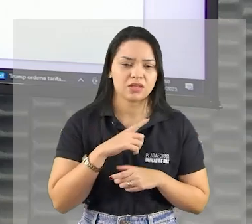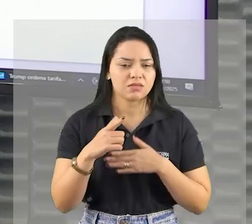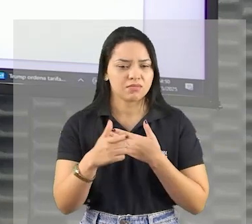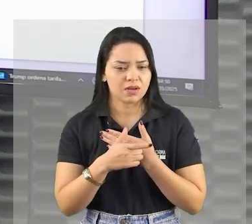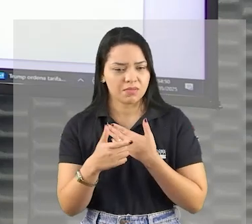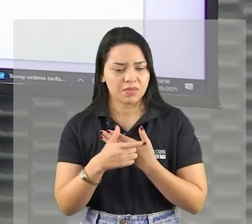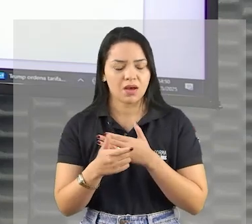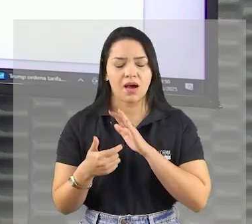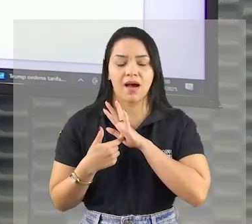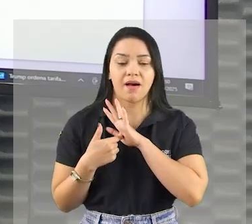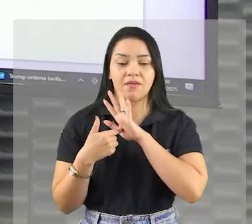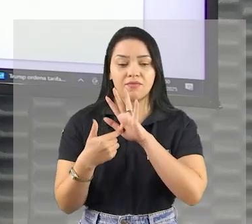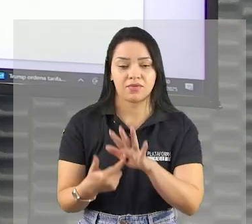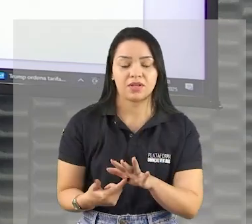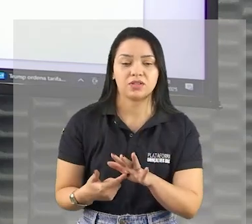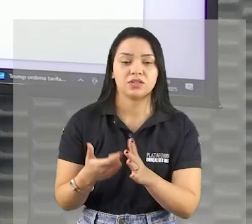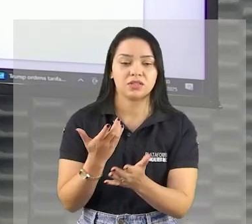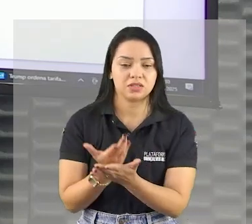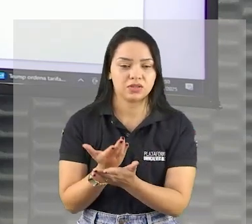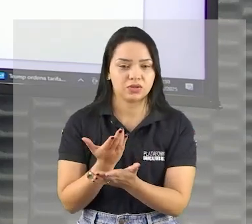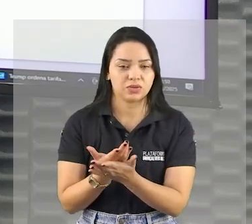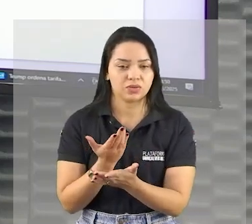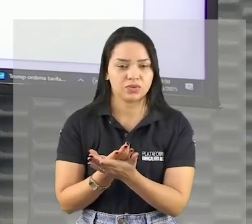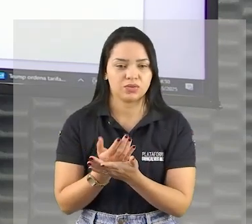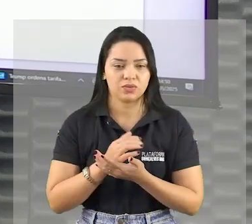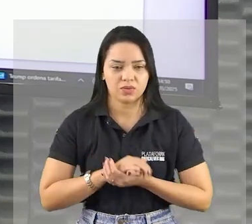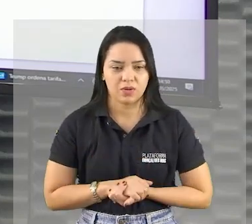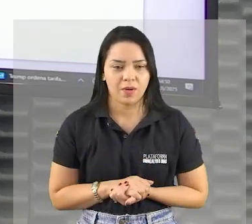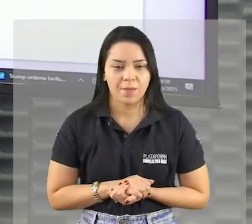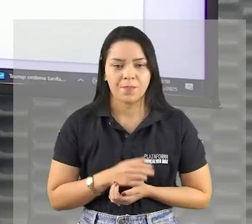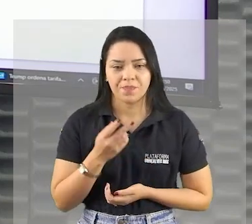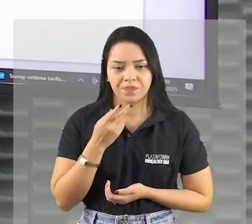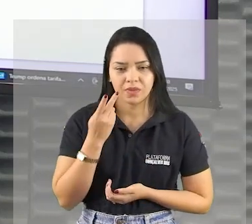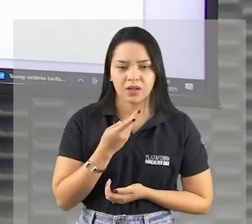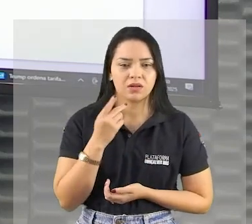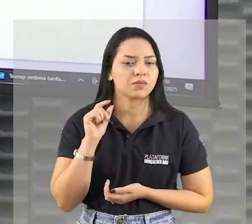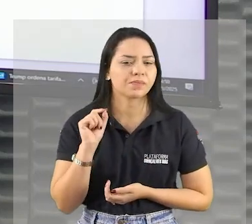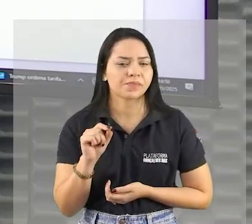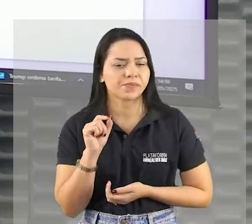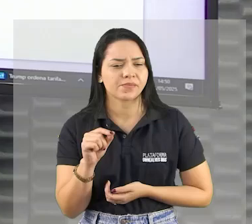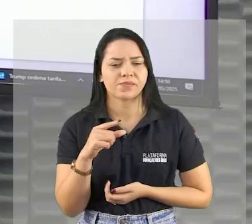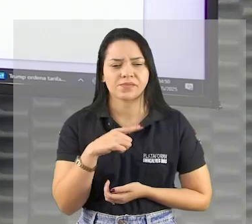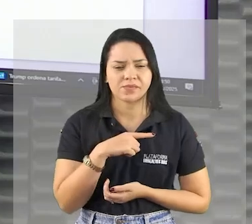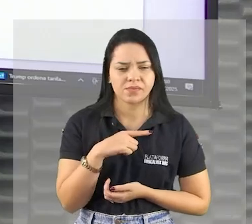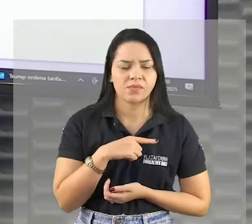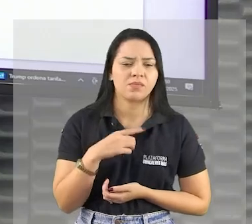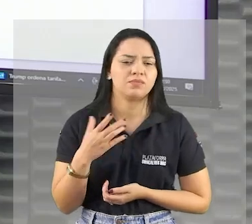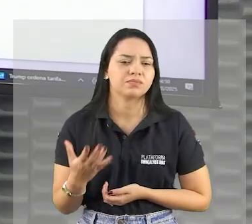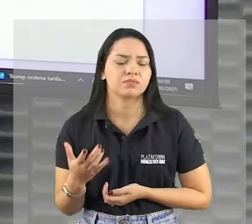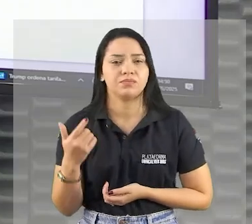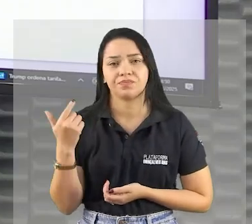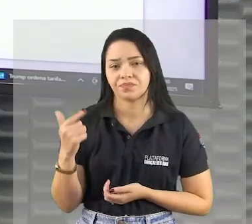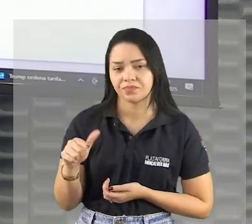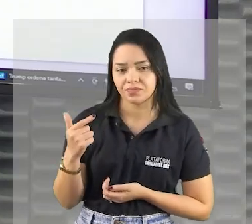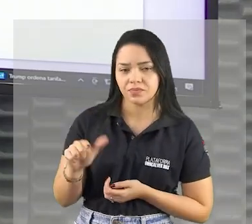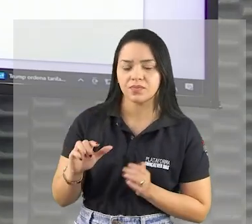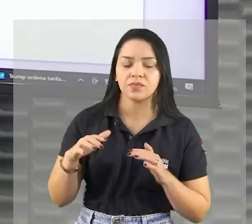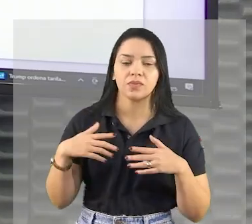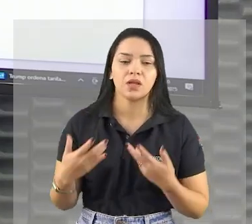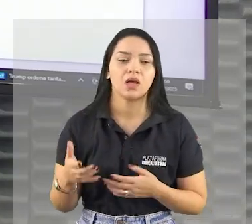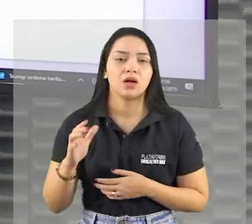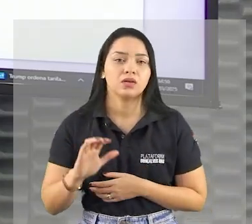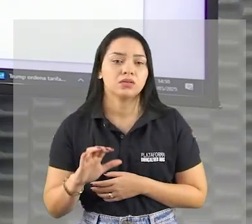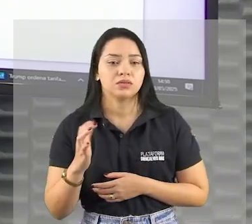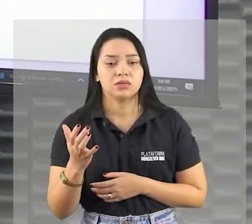tomar a frente desses estudos. E aí, quando a gente diz tomar a frente, a gente vai seguir vendo aqui que não tem necessariamente com ser